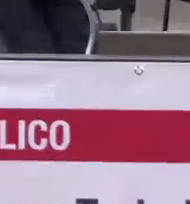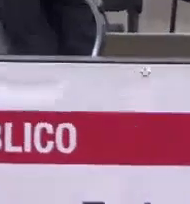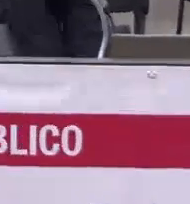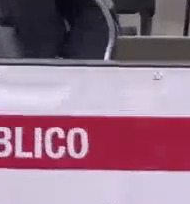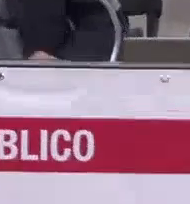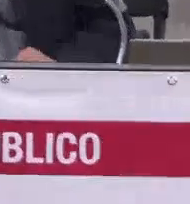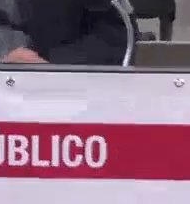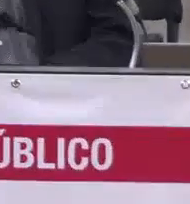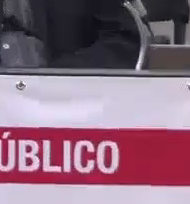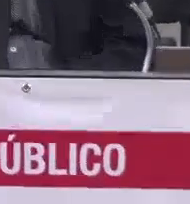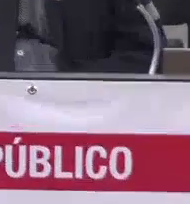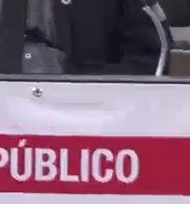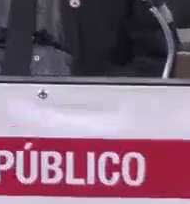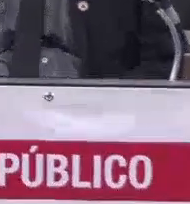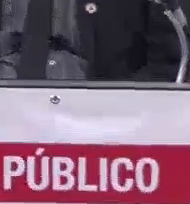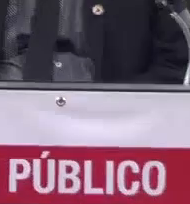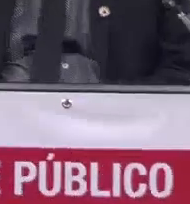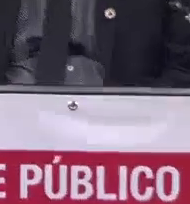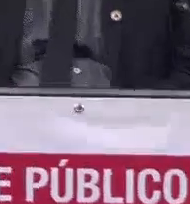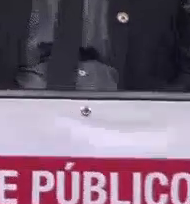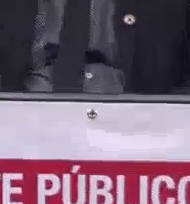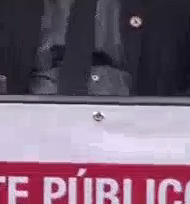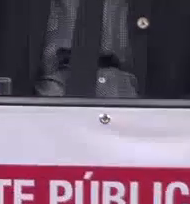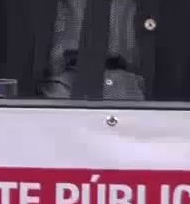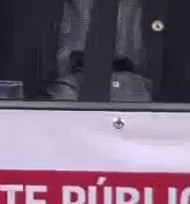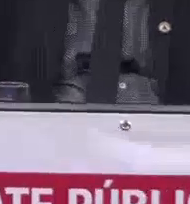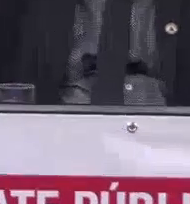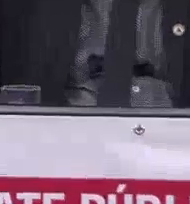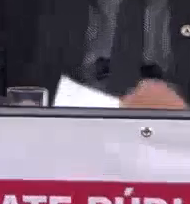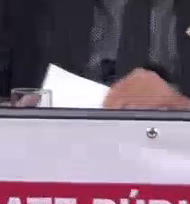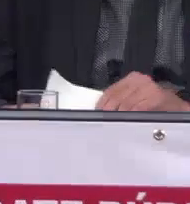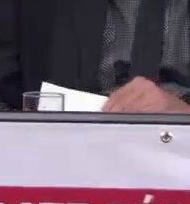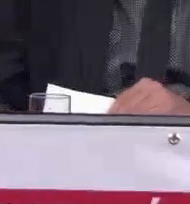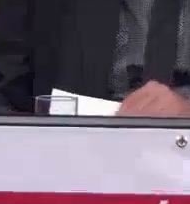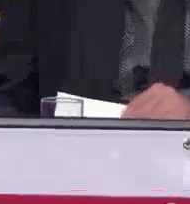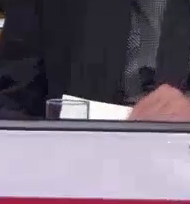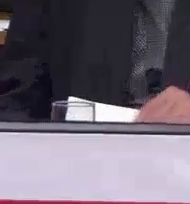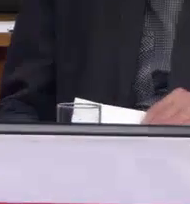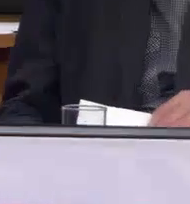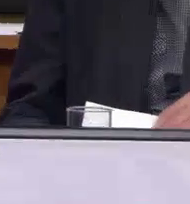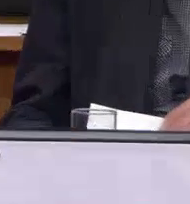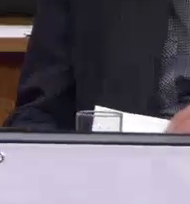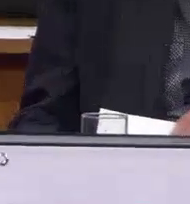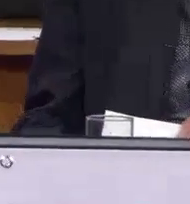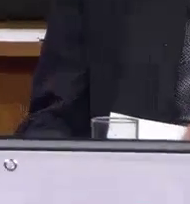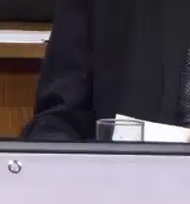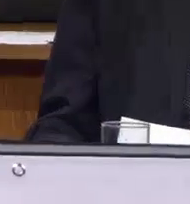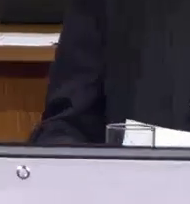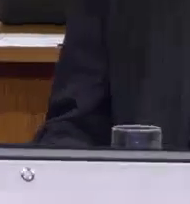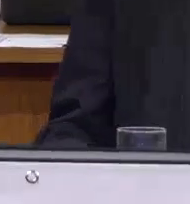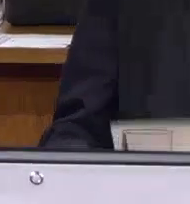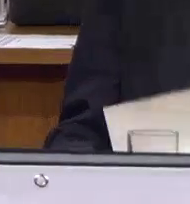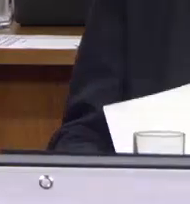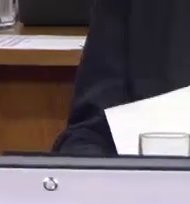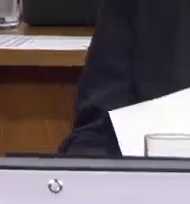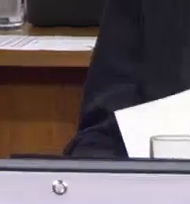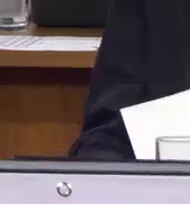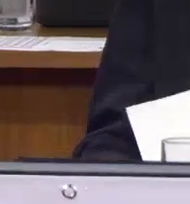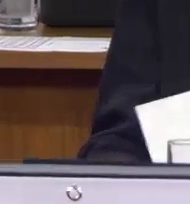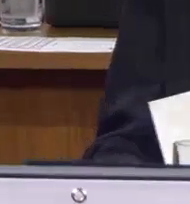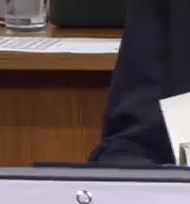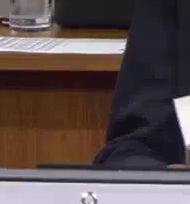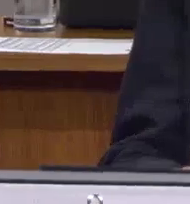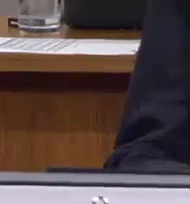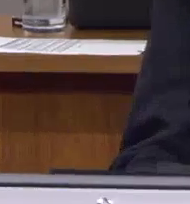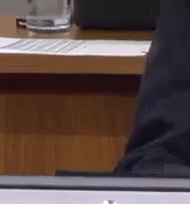Minas Gerais uma categoria que a gente reputa da maior importância para salvar guardar e